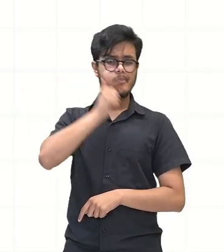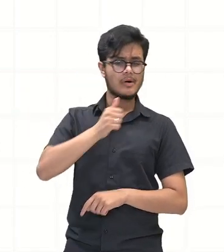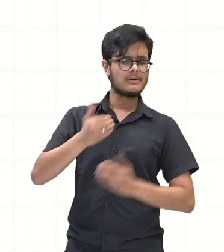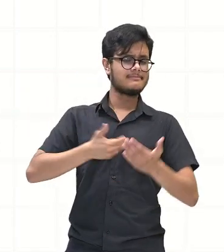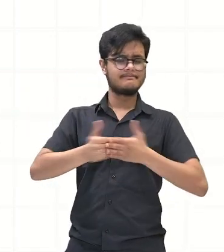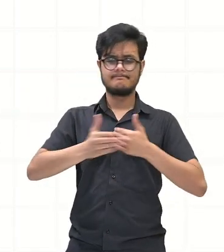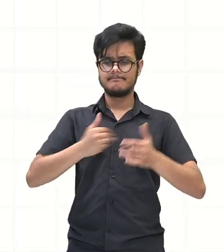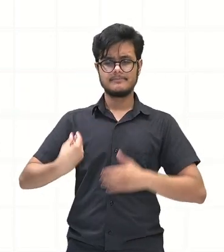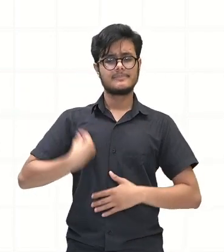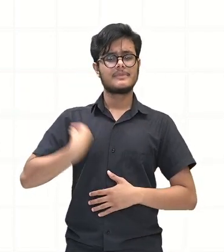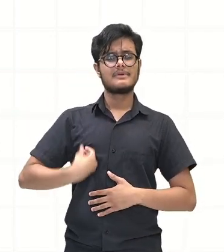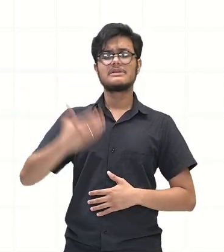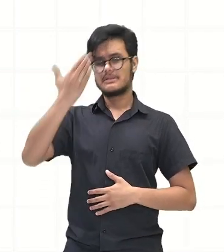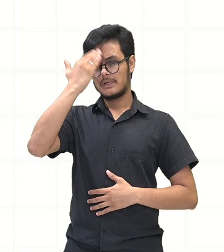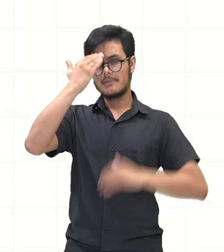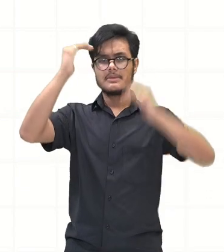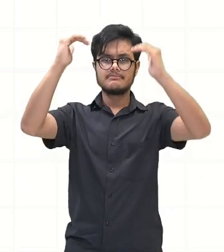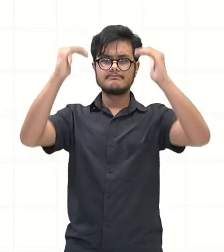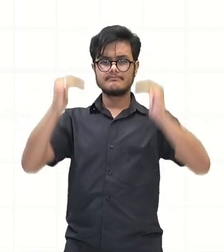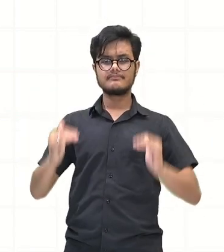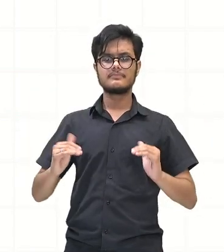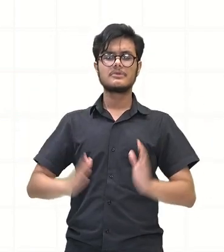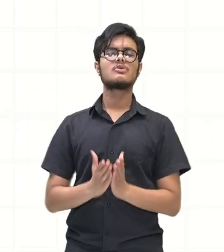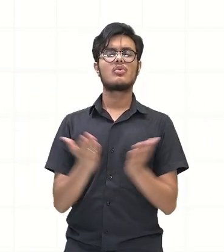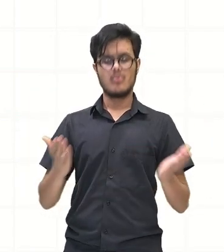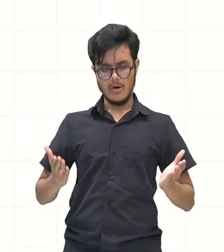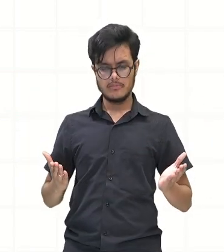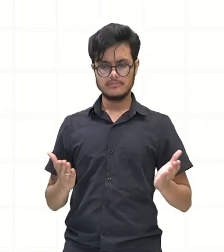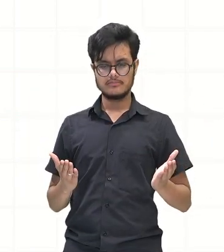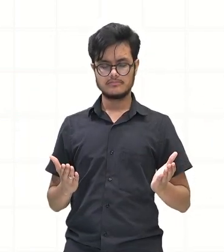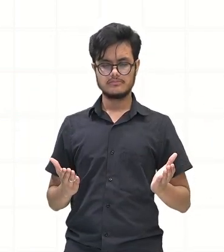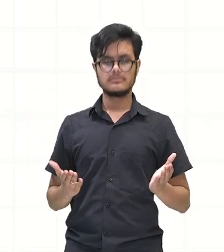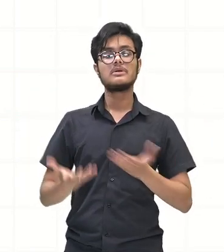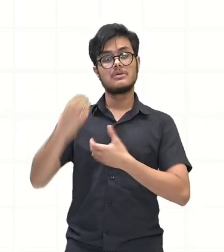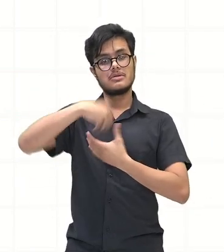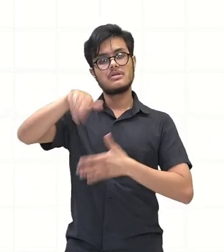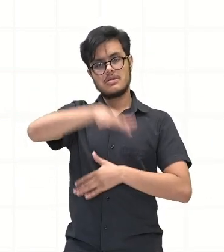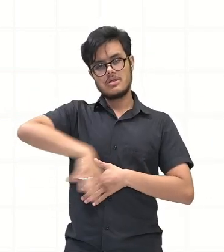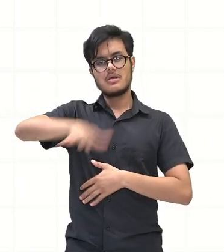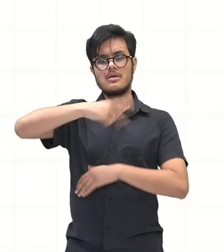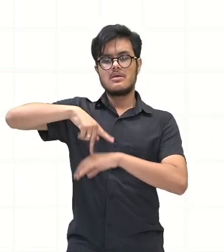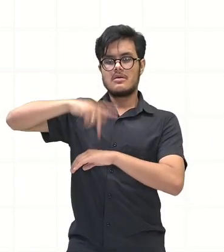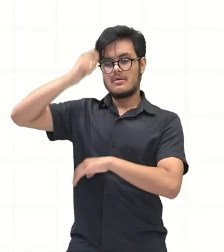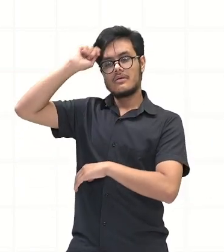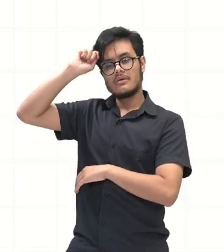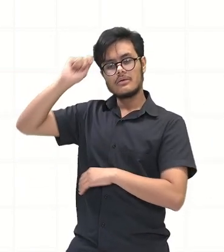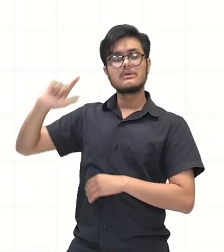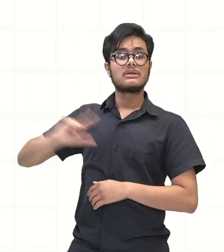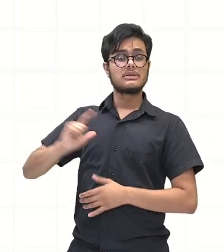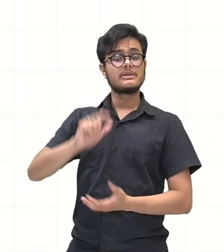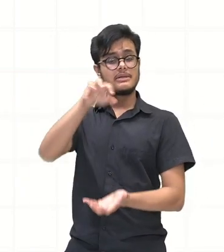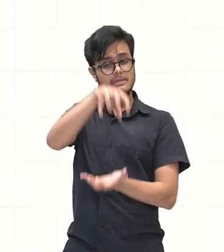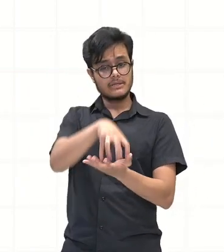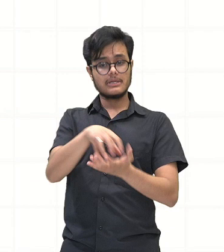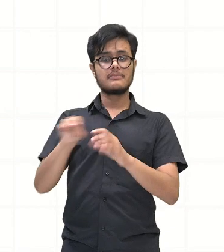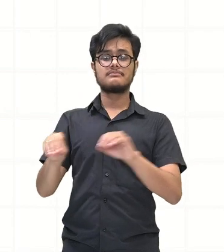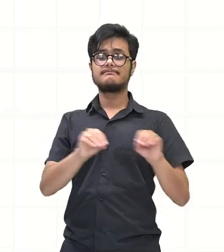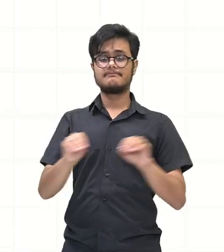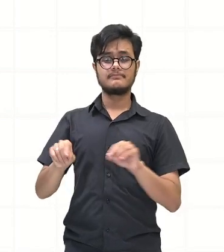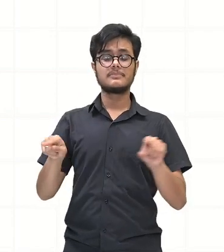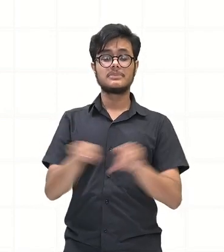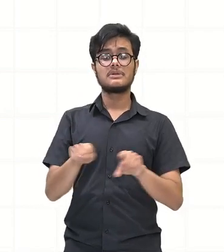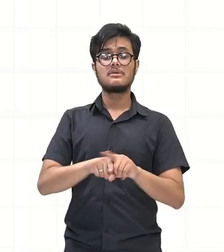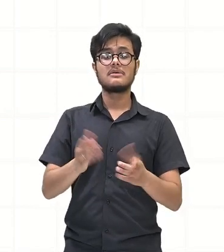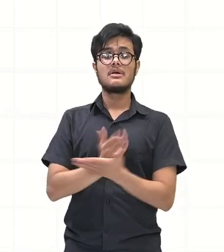qual conhecia o seu lugar. Então, observe que dentro do mesmo território africano, eu vou ter ali as tribos nômades, mas também eu vou